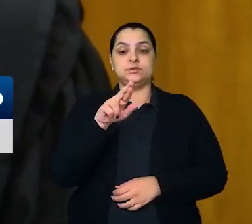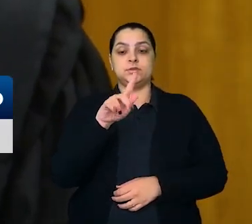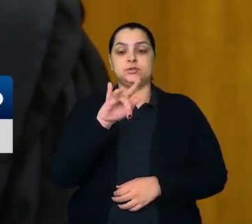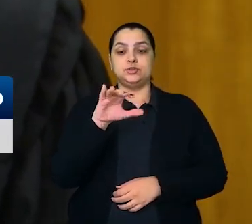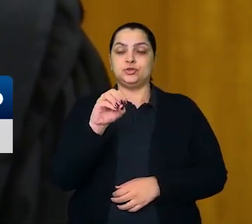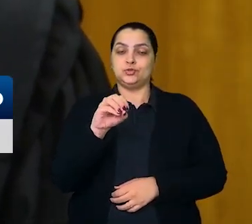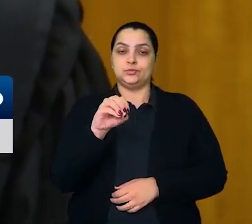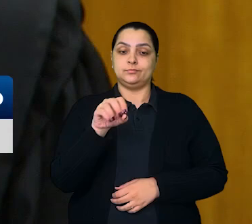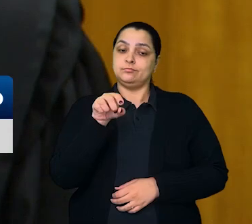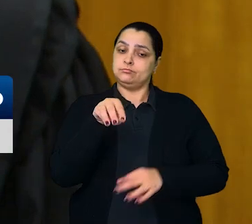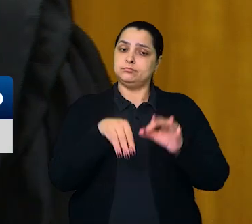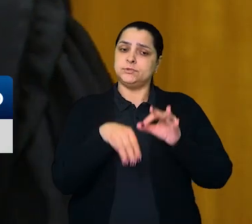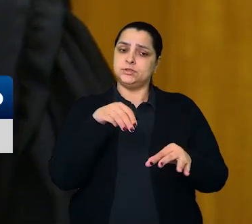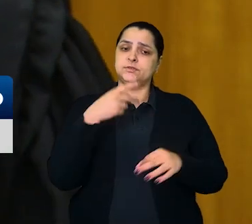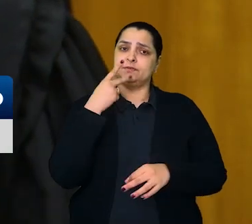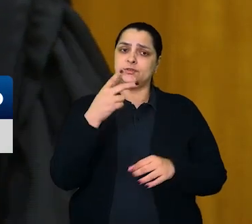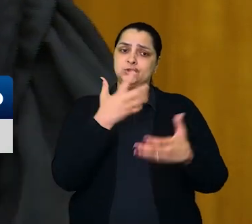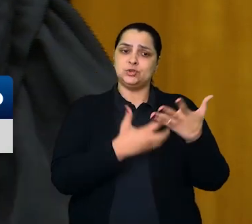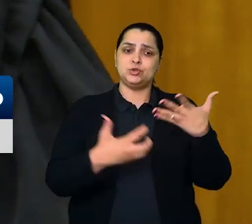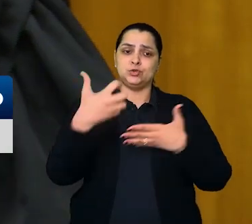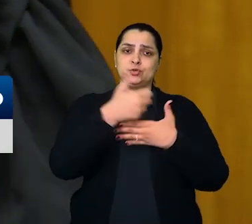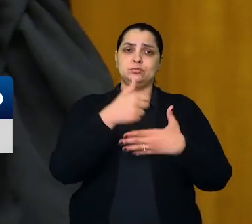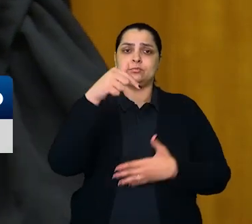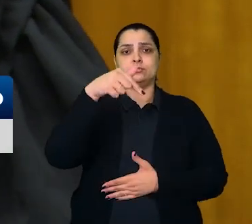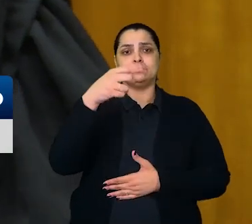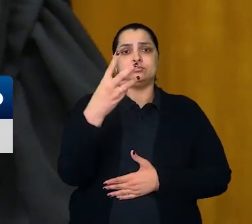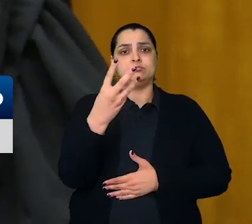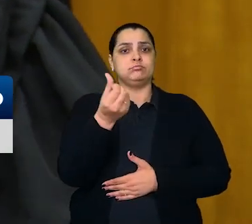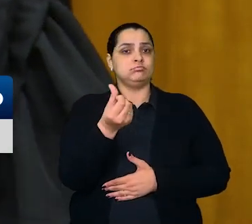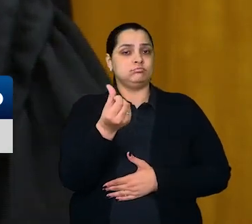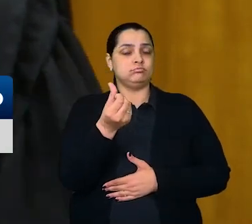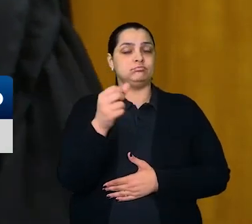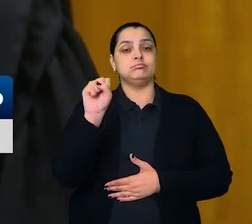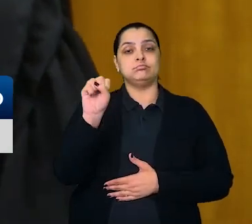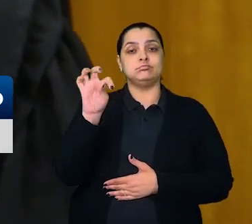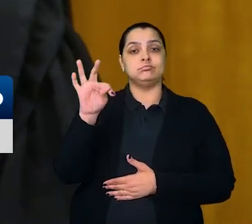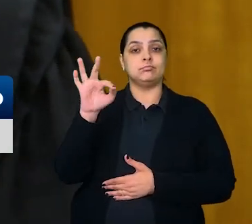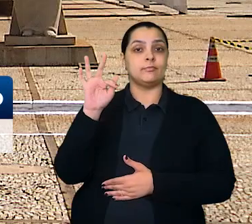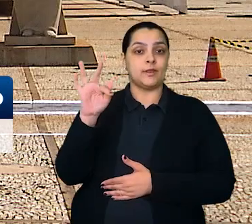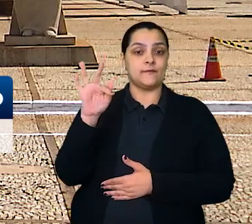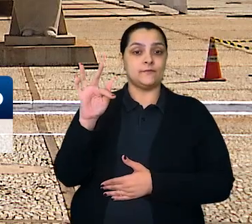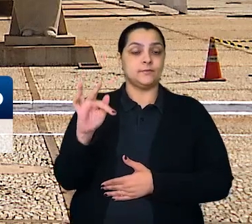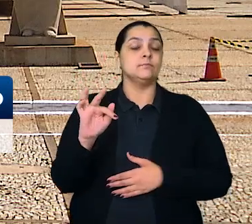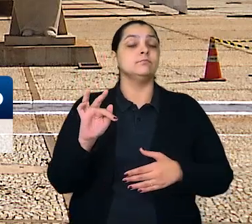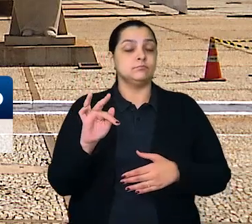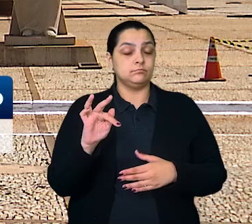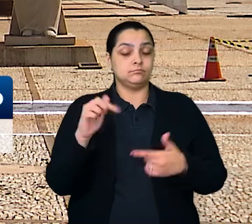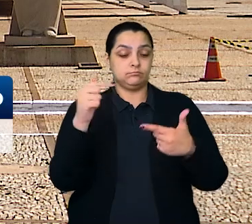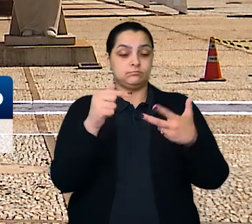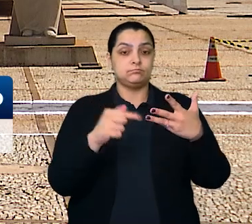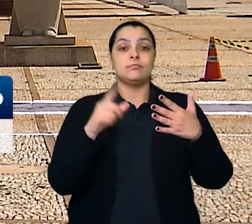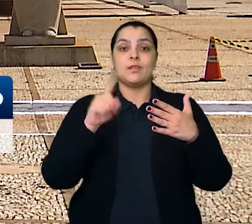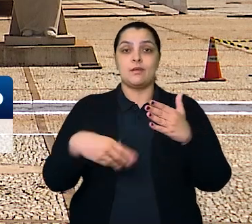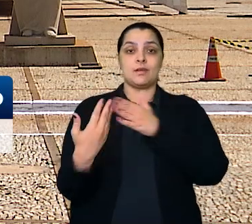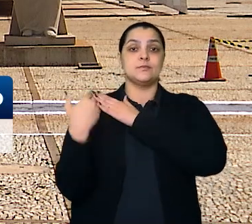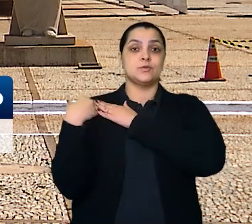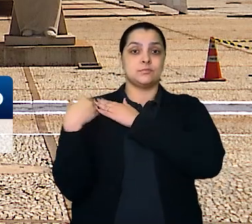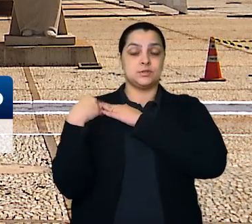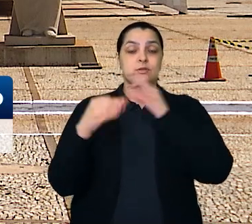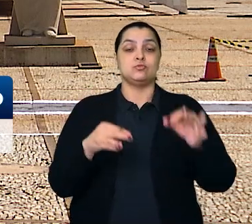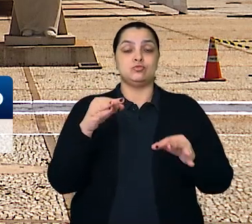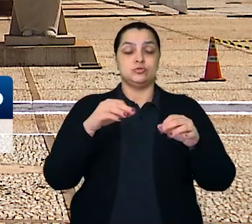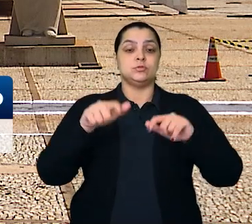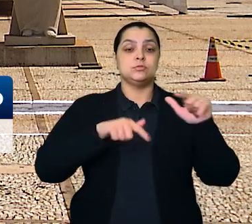Martins. O ministro destacou a súmula 736 do Supremo Tribunal Federal, que define que compete à Justiça do